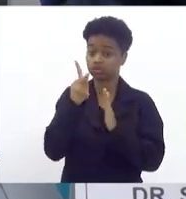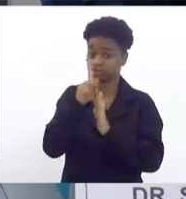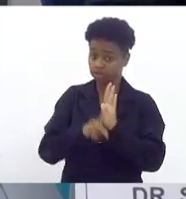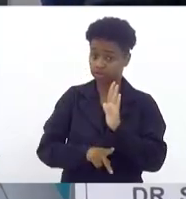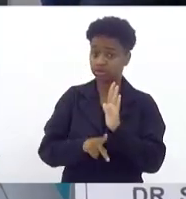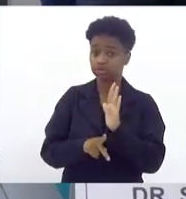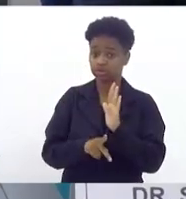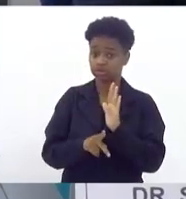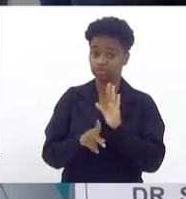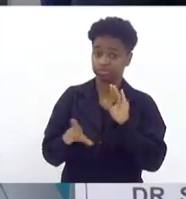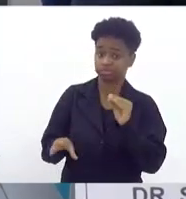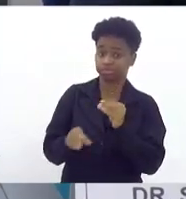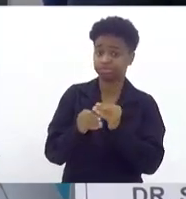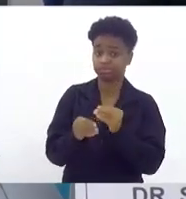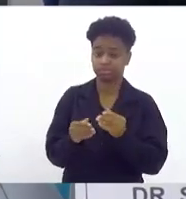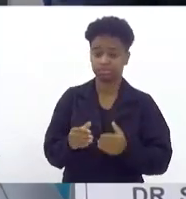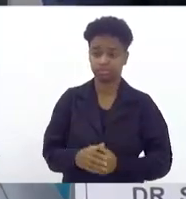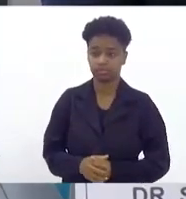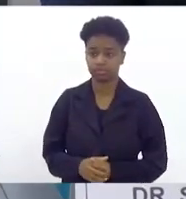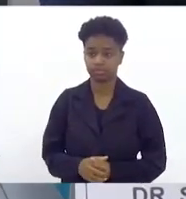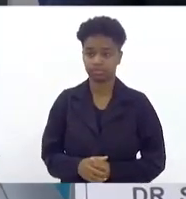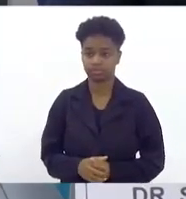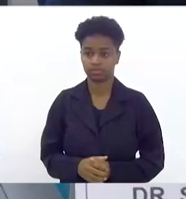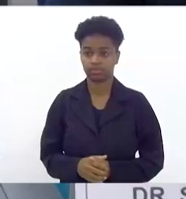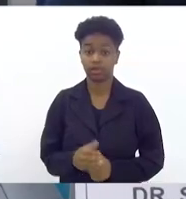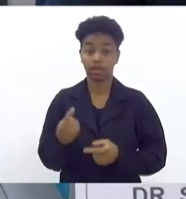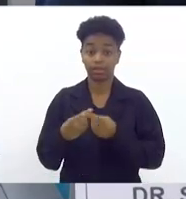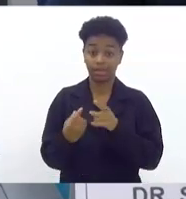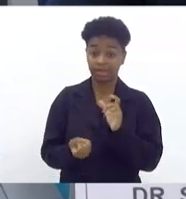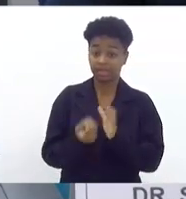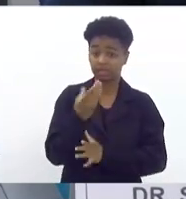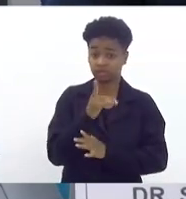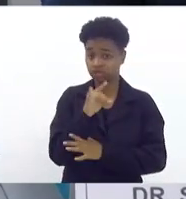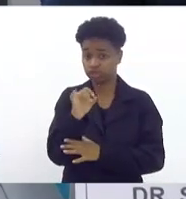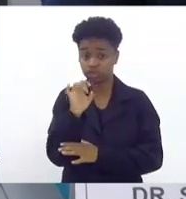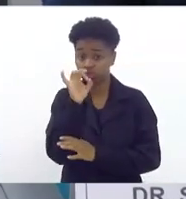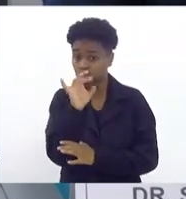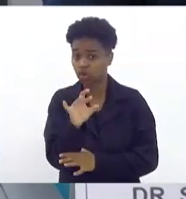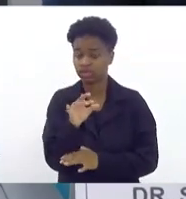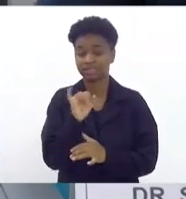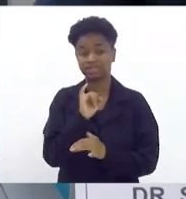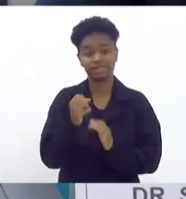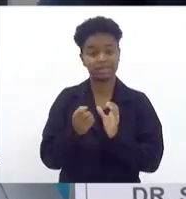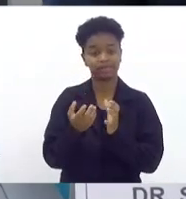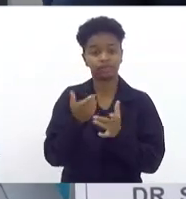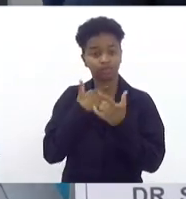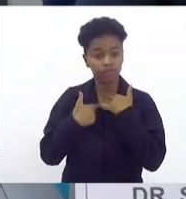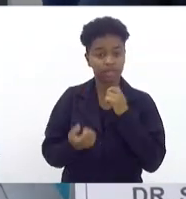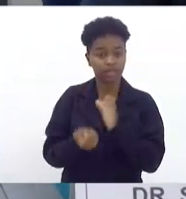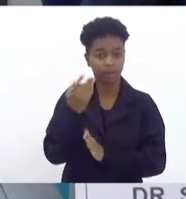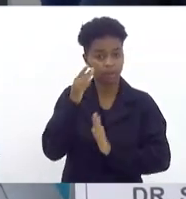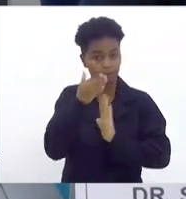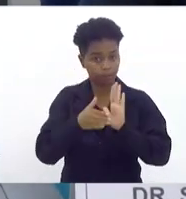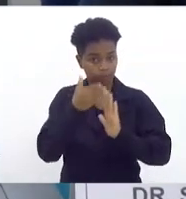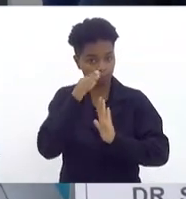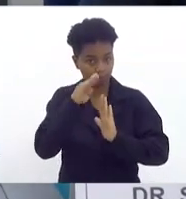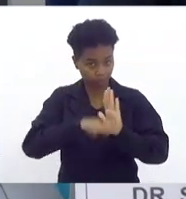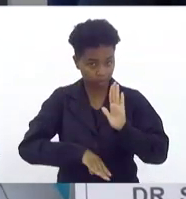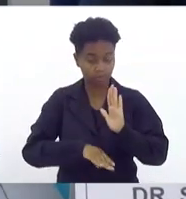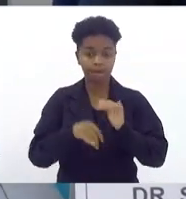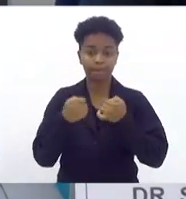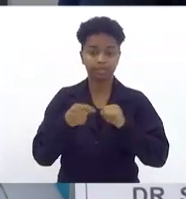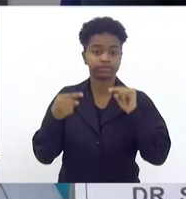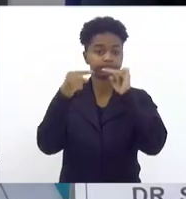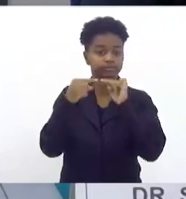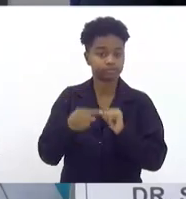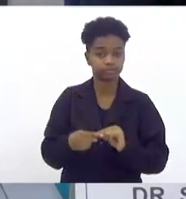Dois projetos num só. E isso tem todo sentido. Cria o dia, altera lá. Se a pessoa quiser fazer um programa, cria um programa, mas não dentro do calendário. Até